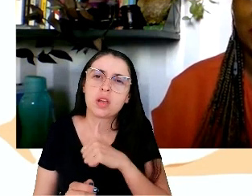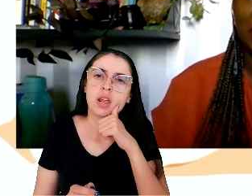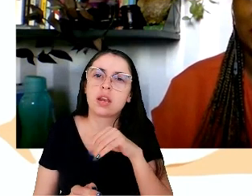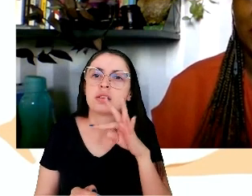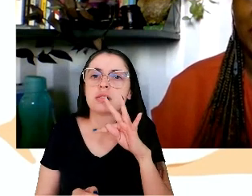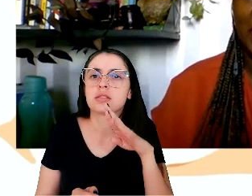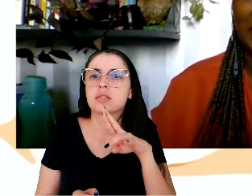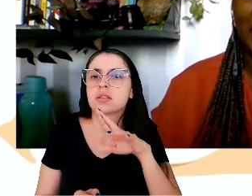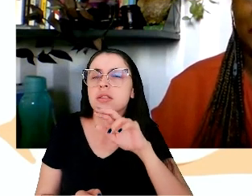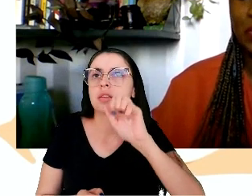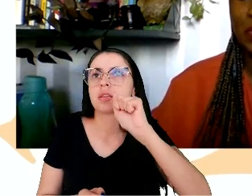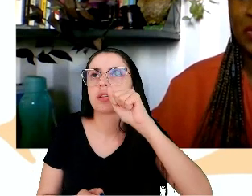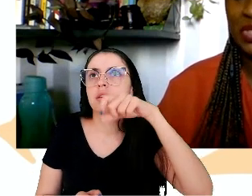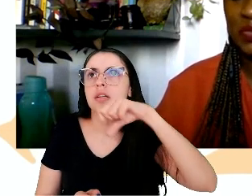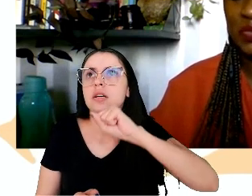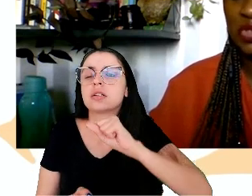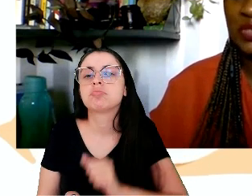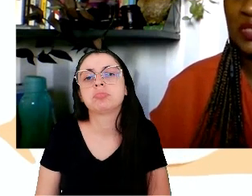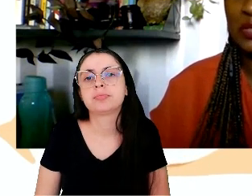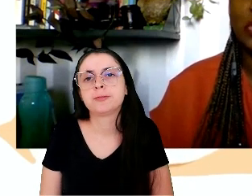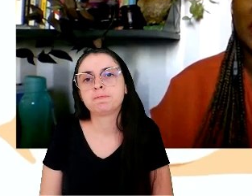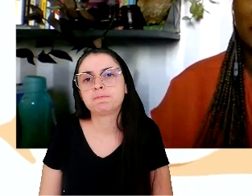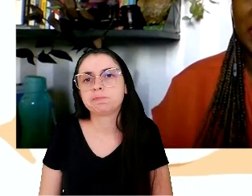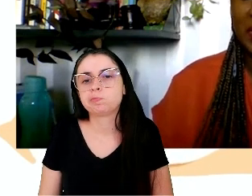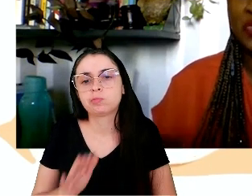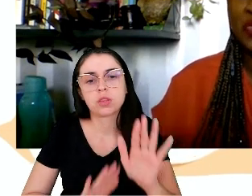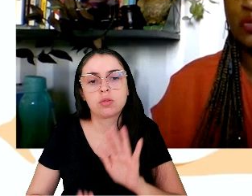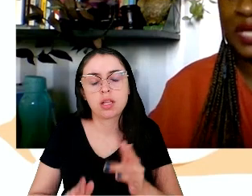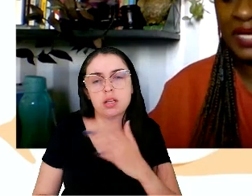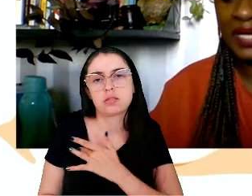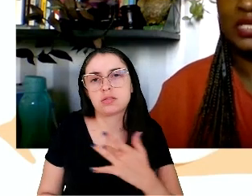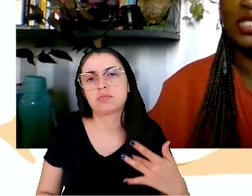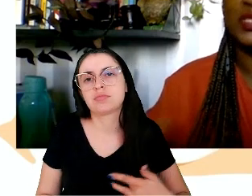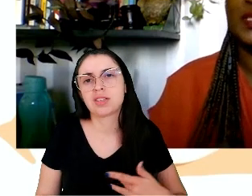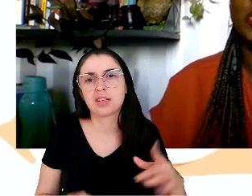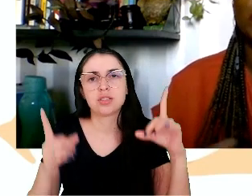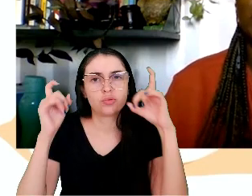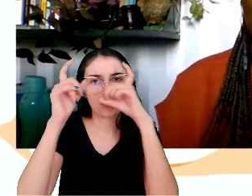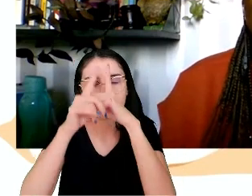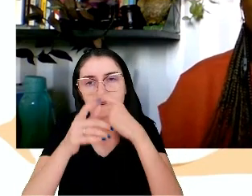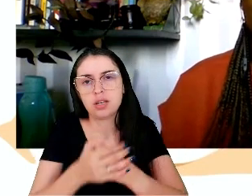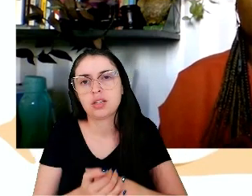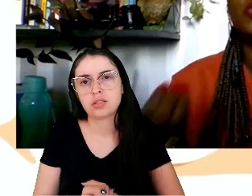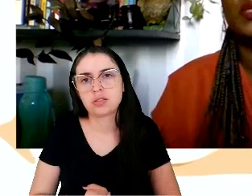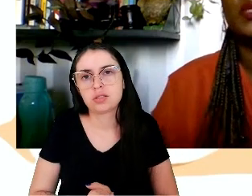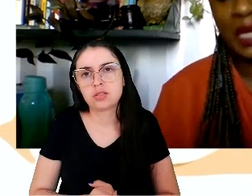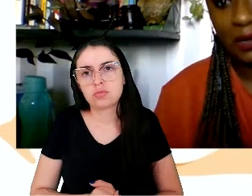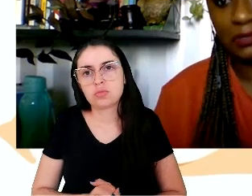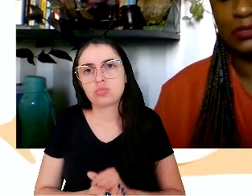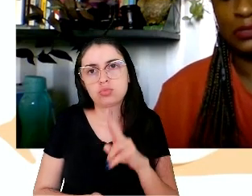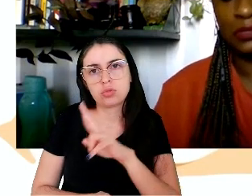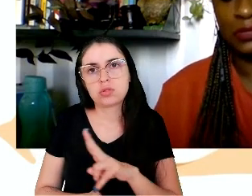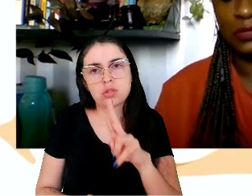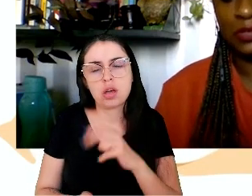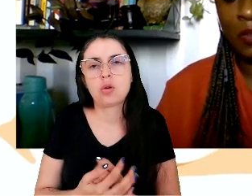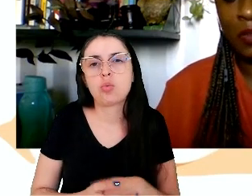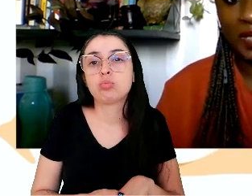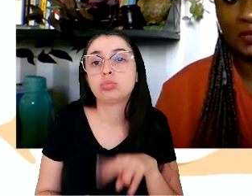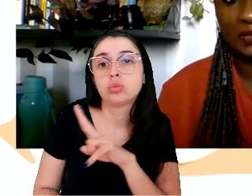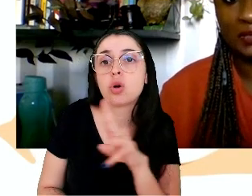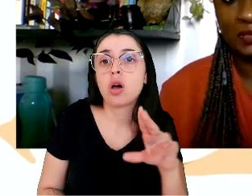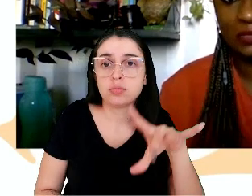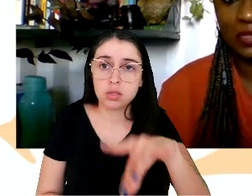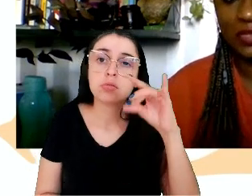trans. Até mesmo nos atendimentos de saúde nós temos ainda a dificuldade de que seja utilizado o nome social,